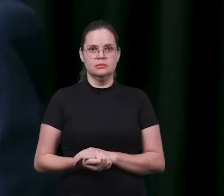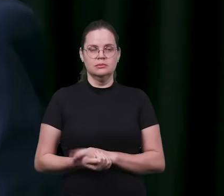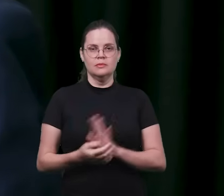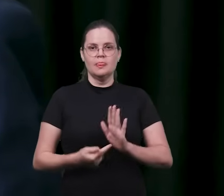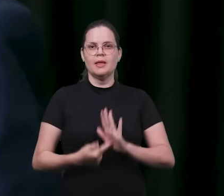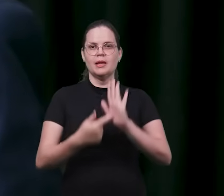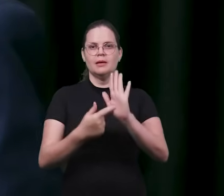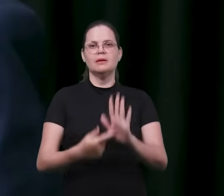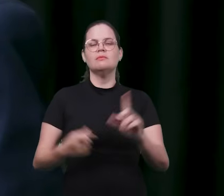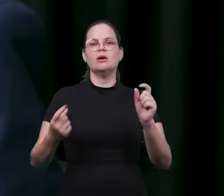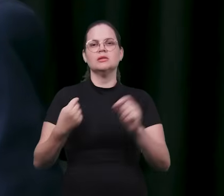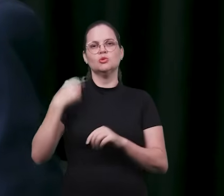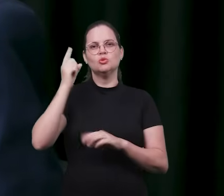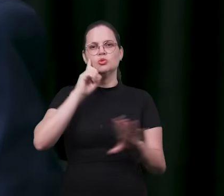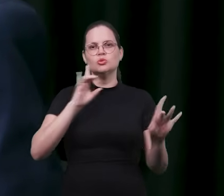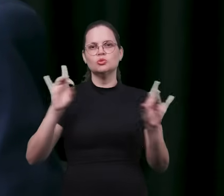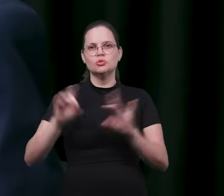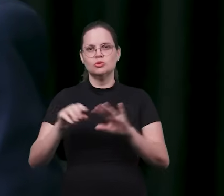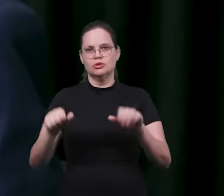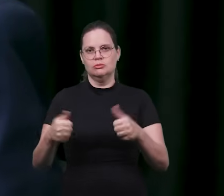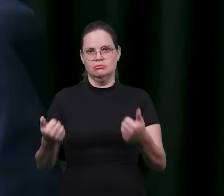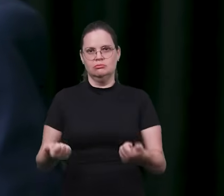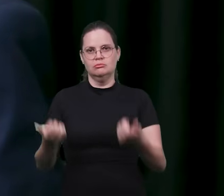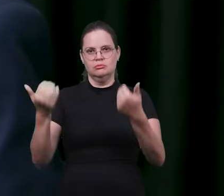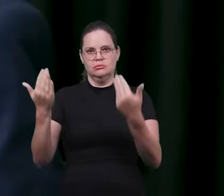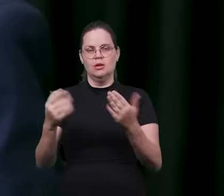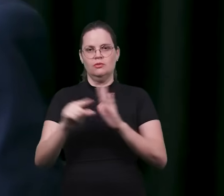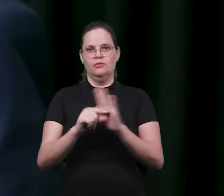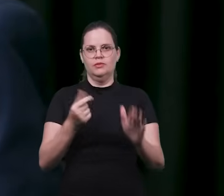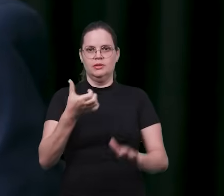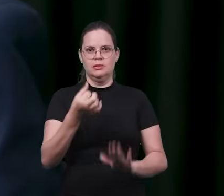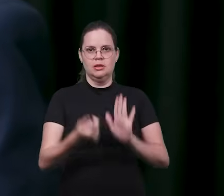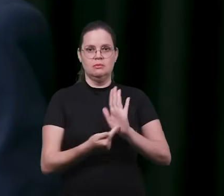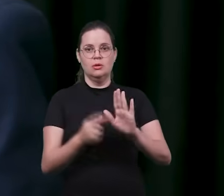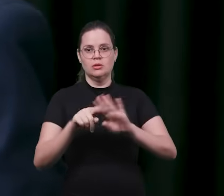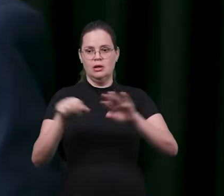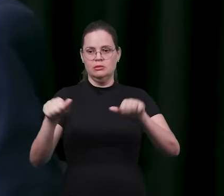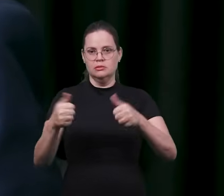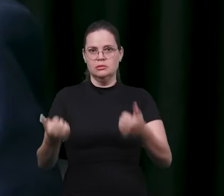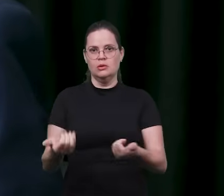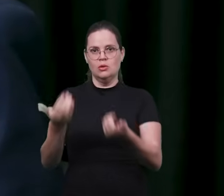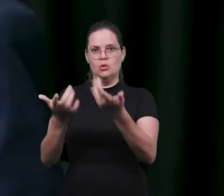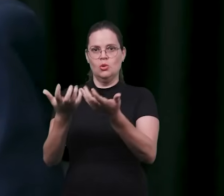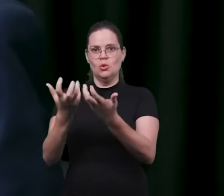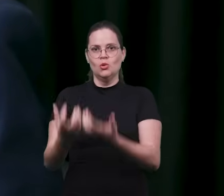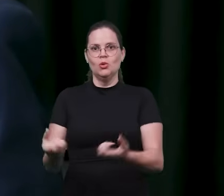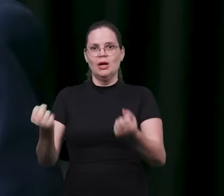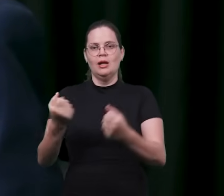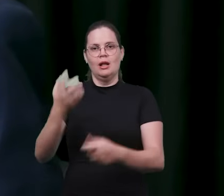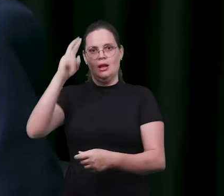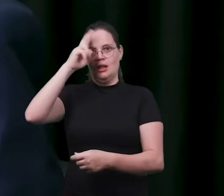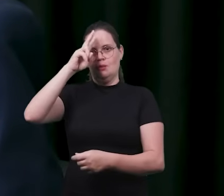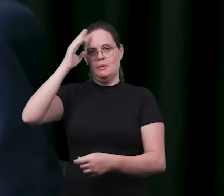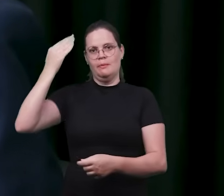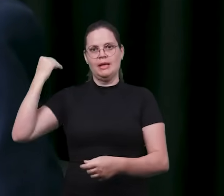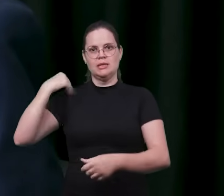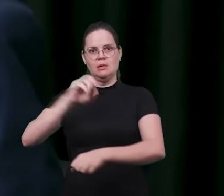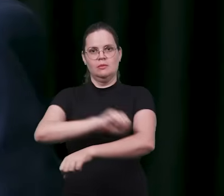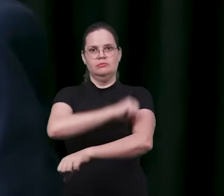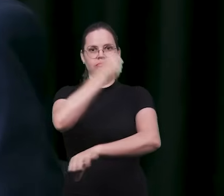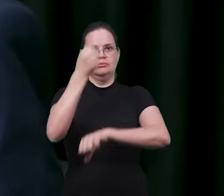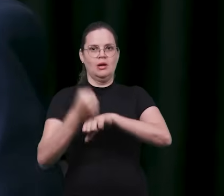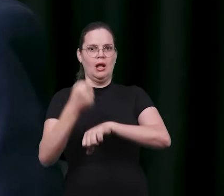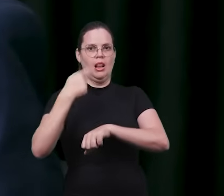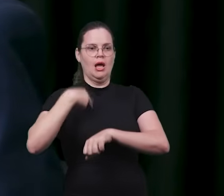contínuo holocausto, né? No versículo 6 também enfatiza, este é o holocausto contínuo instituído no Monte Sinai,